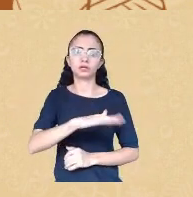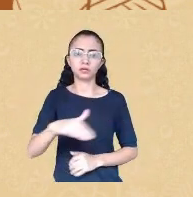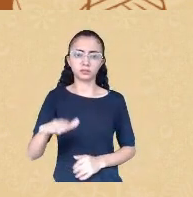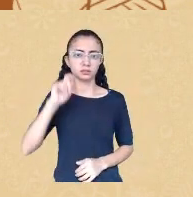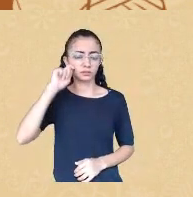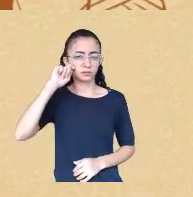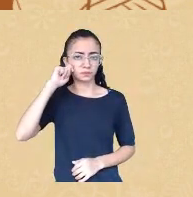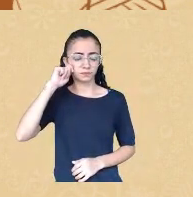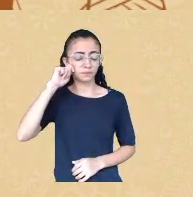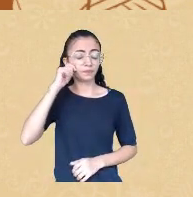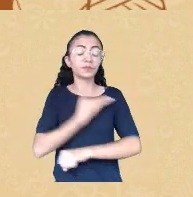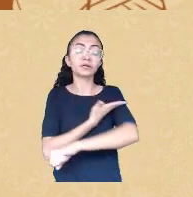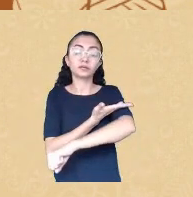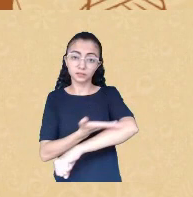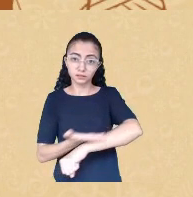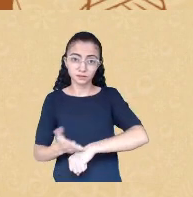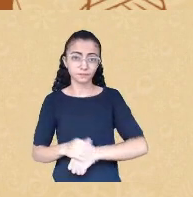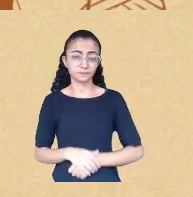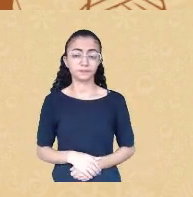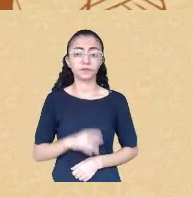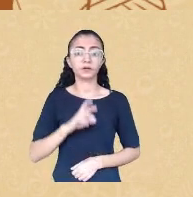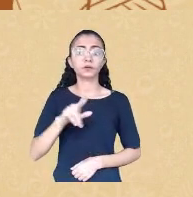por características